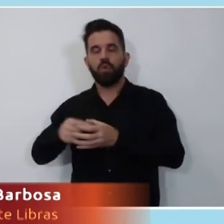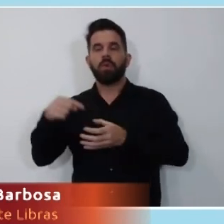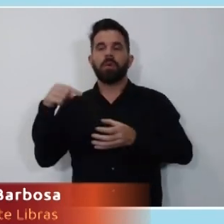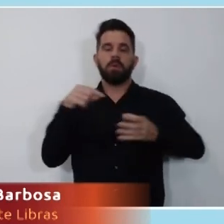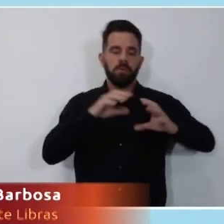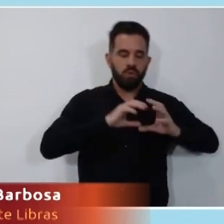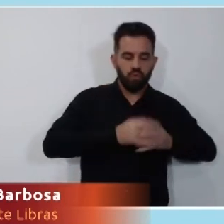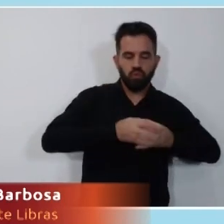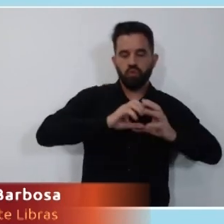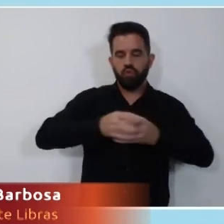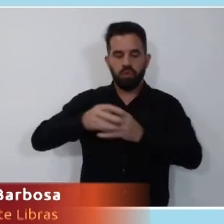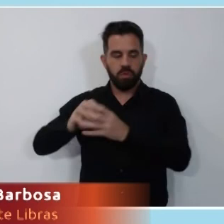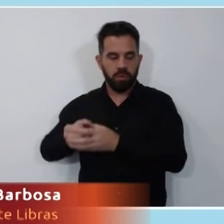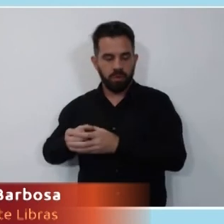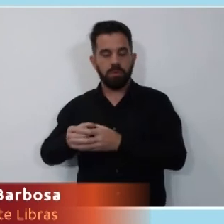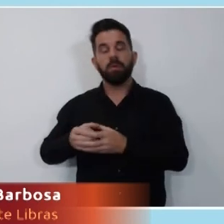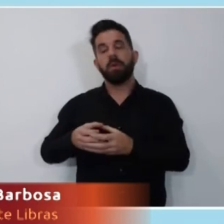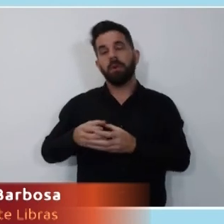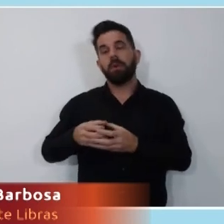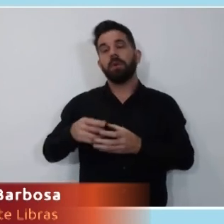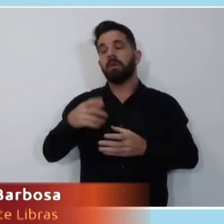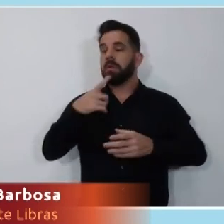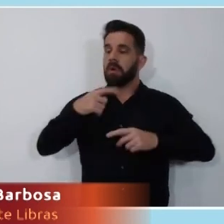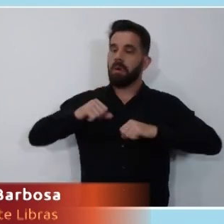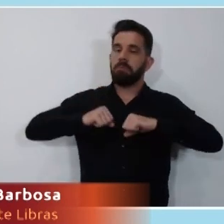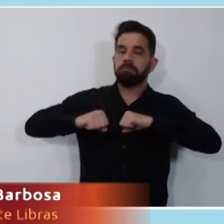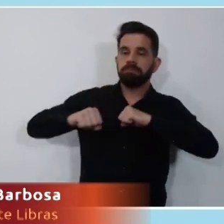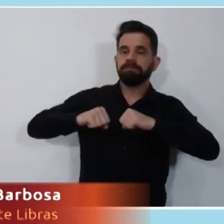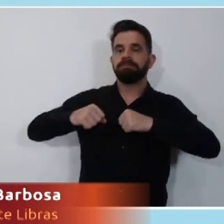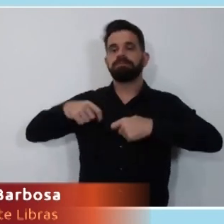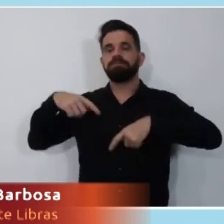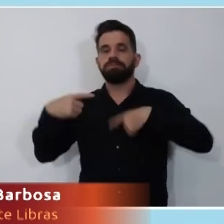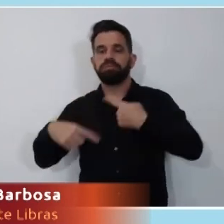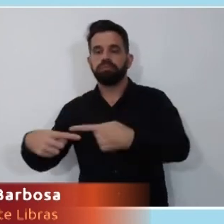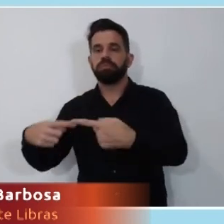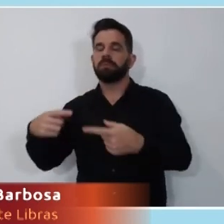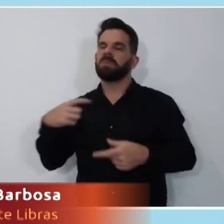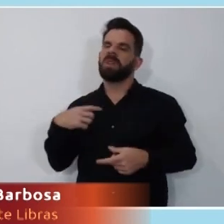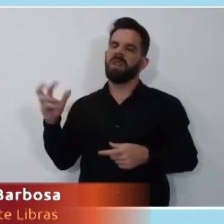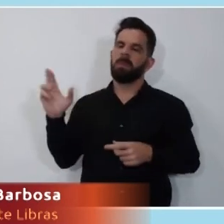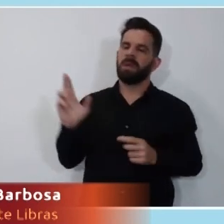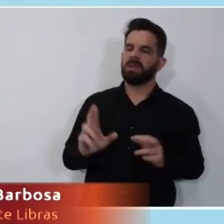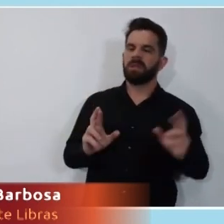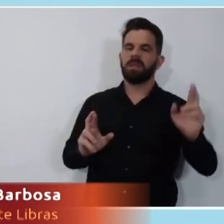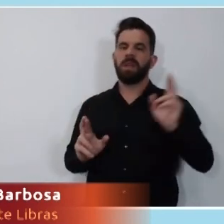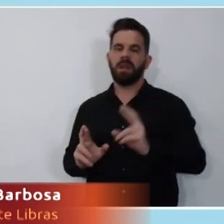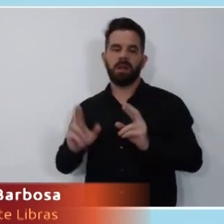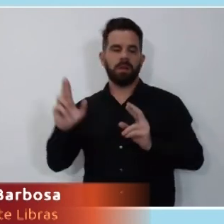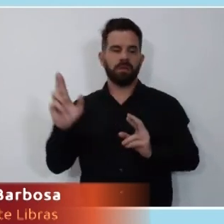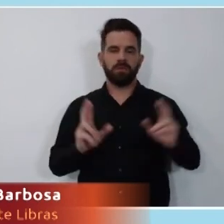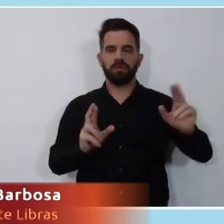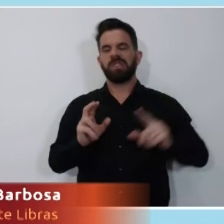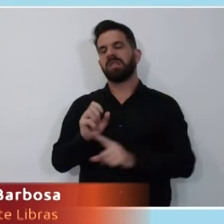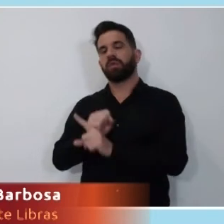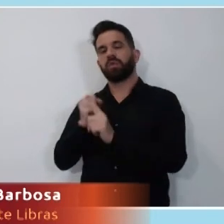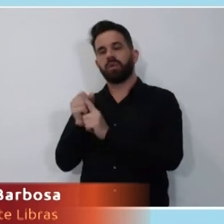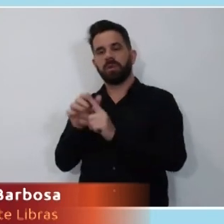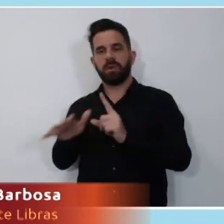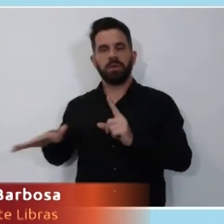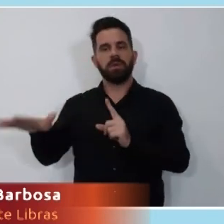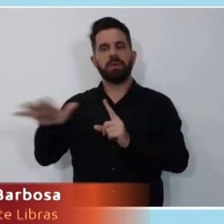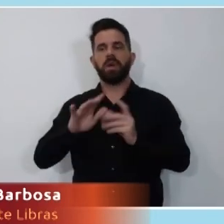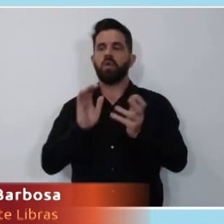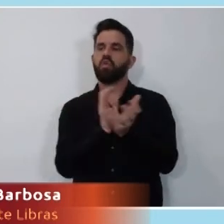grupos menores e trabalhar com representantes da sociedade, né, das vizinhanças, né, de grupos